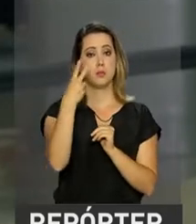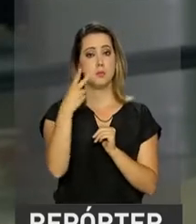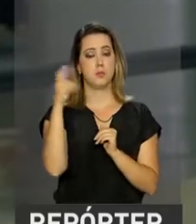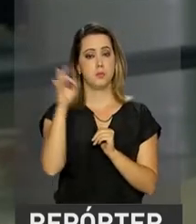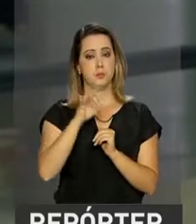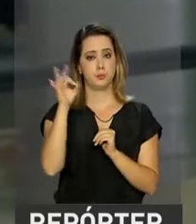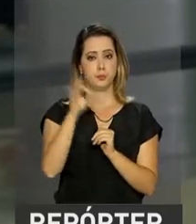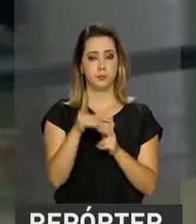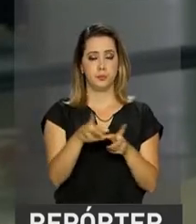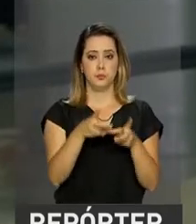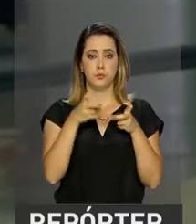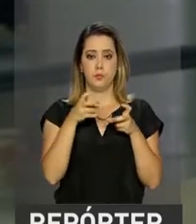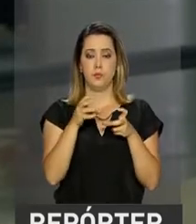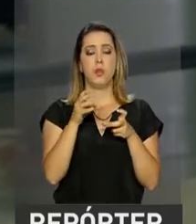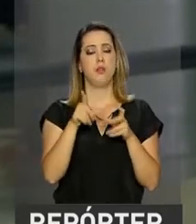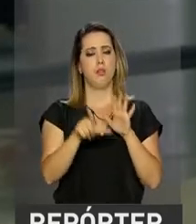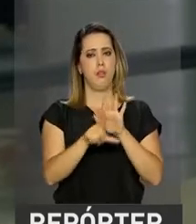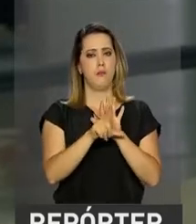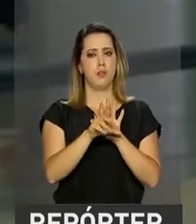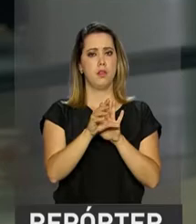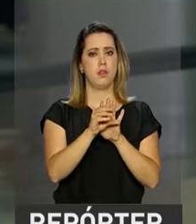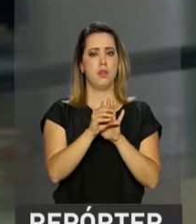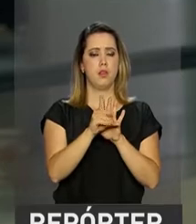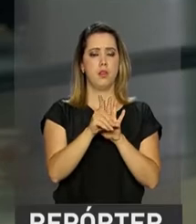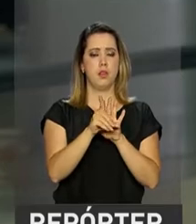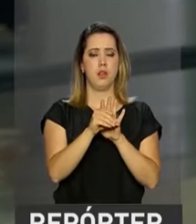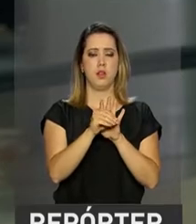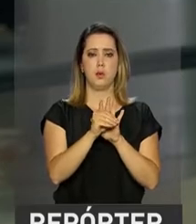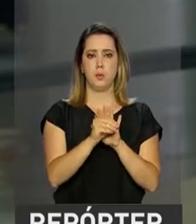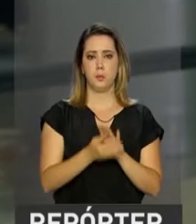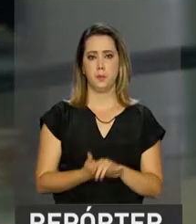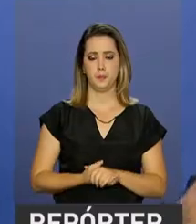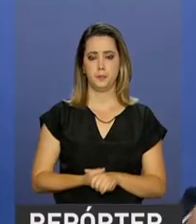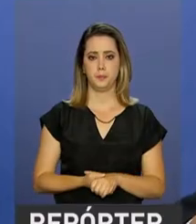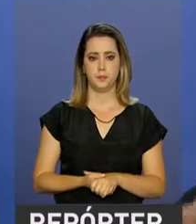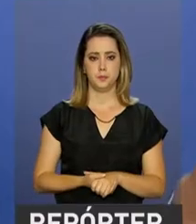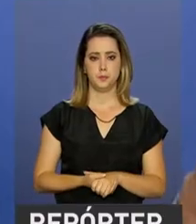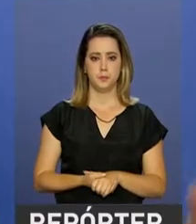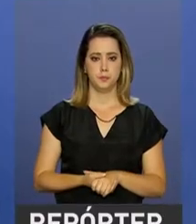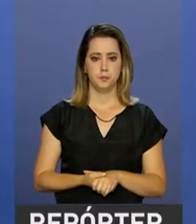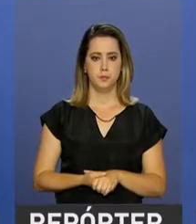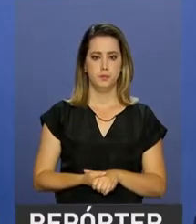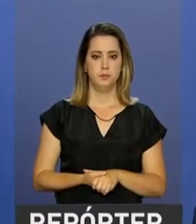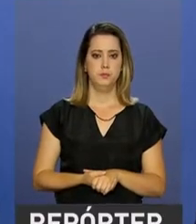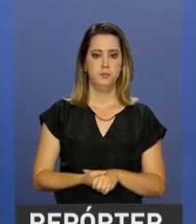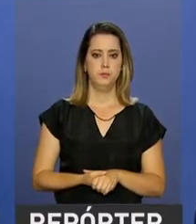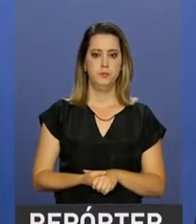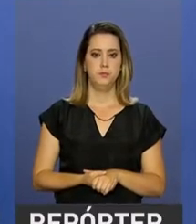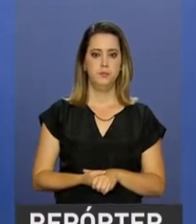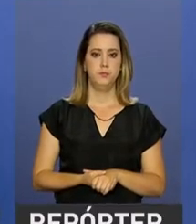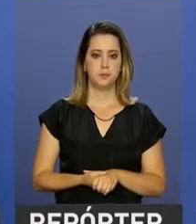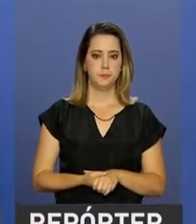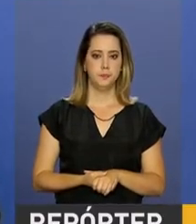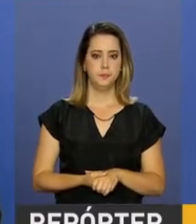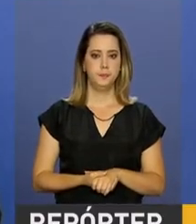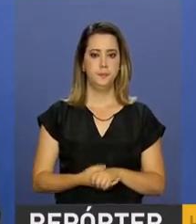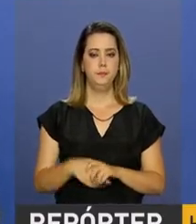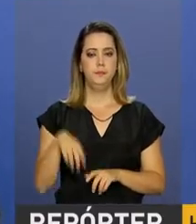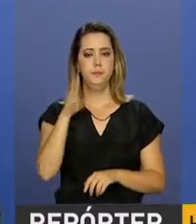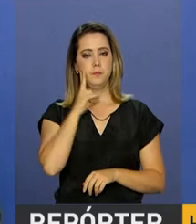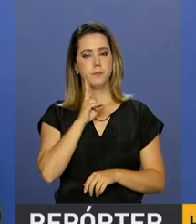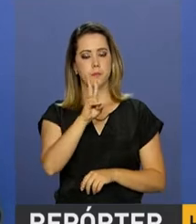previstos na lei orçamentária vamos ouvir o ministro é um quadro positivo